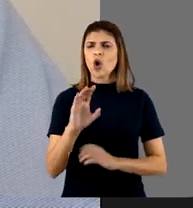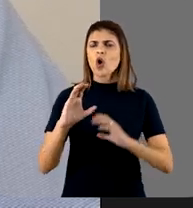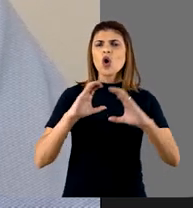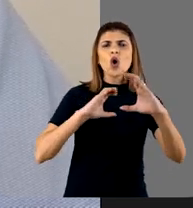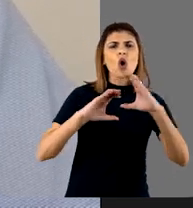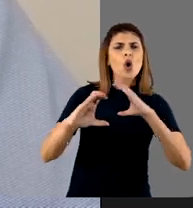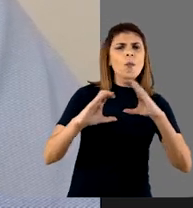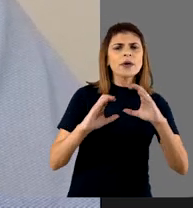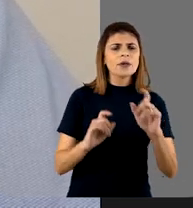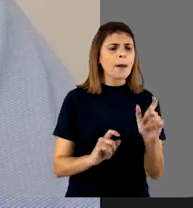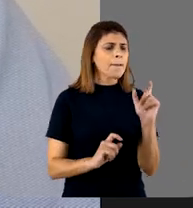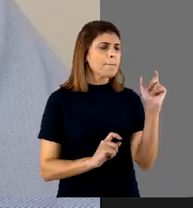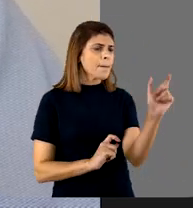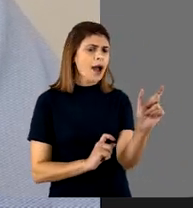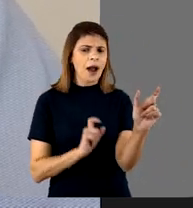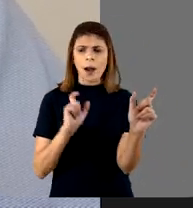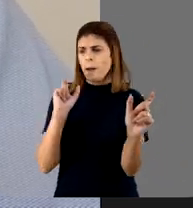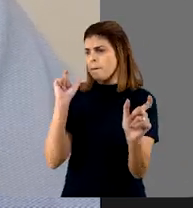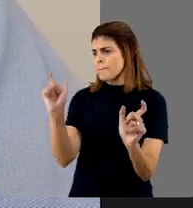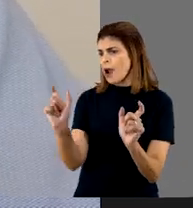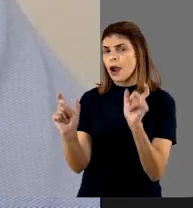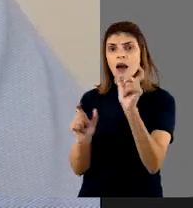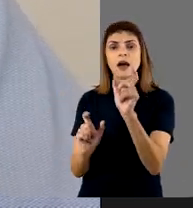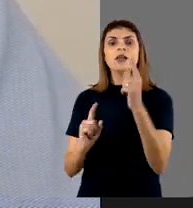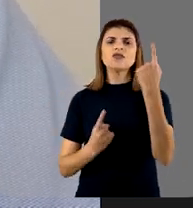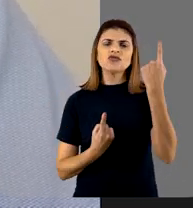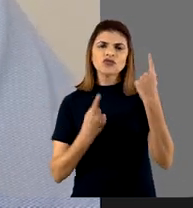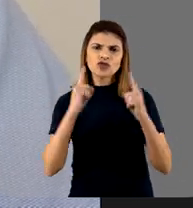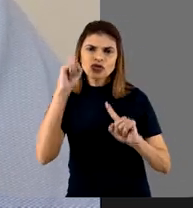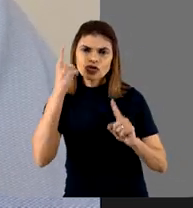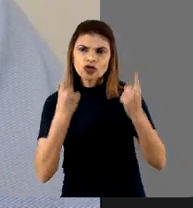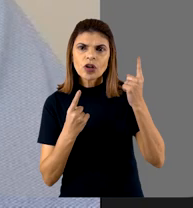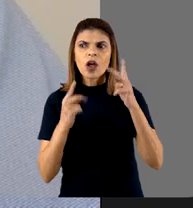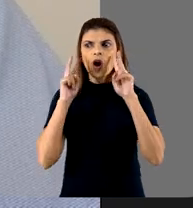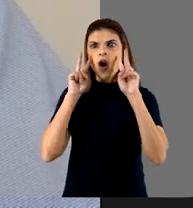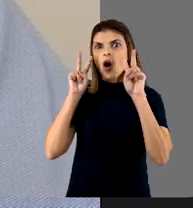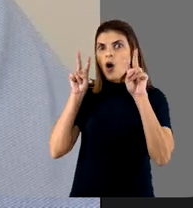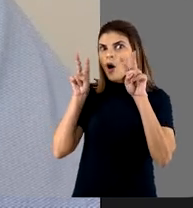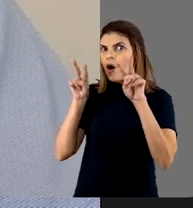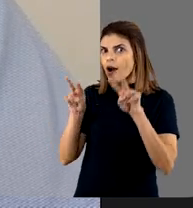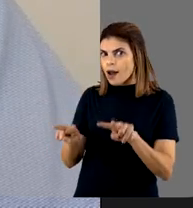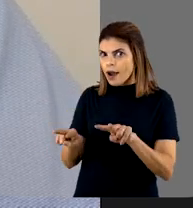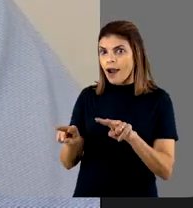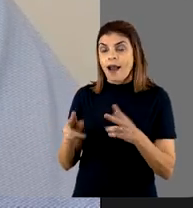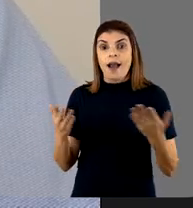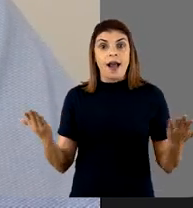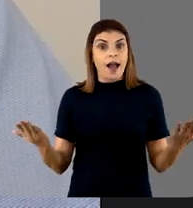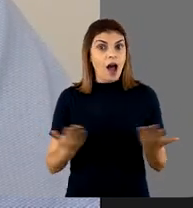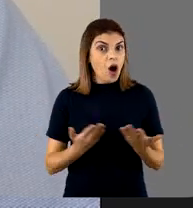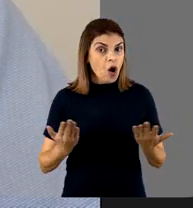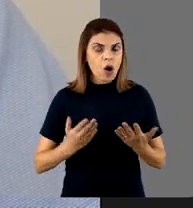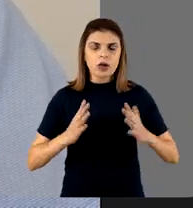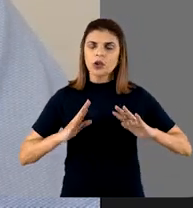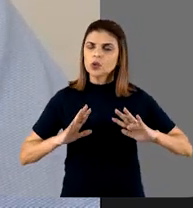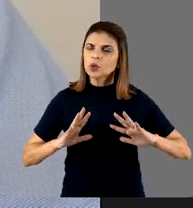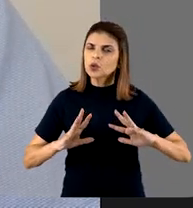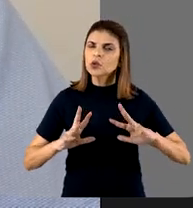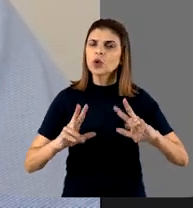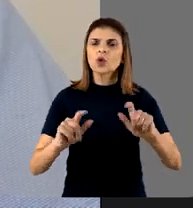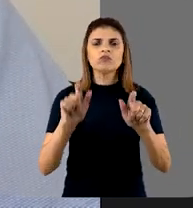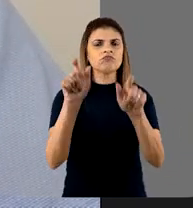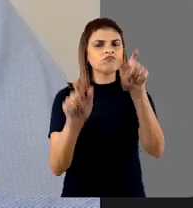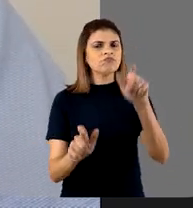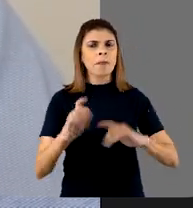essa comunicação com palavras, mas também com gestos, com olhar, e aqui agora todos